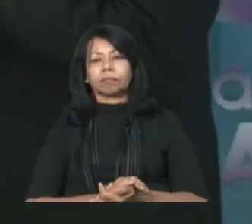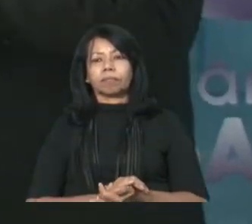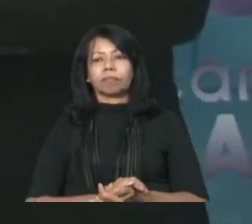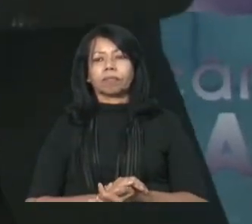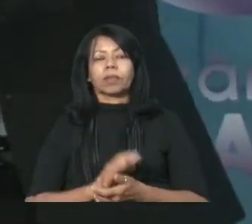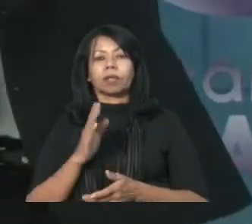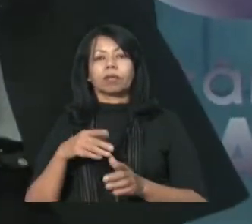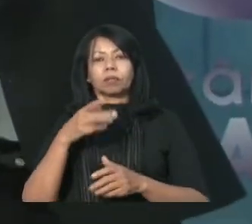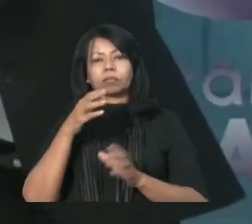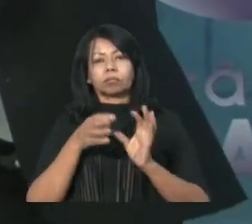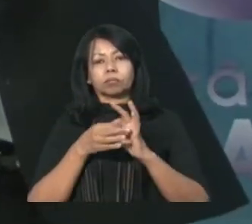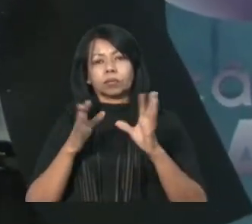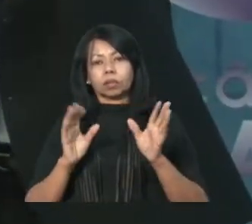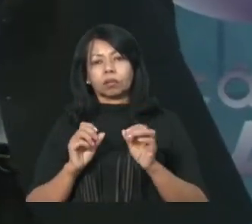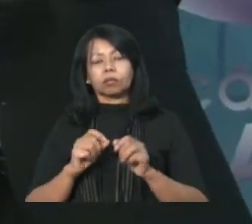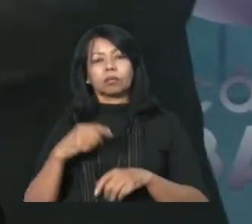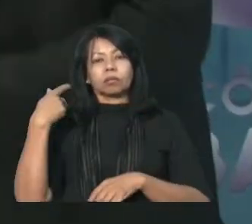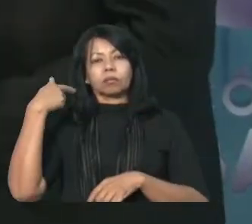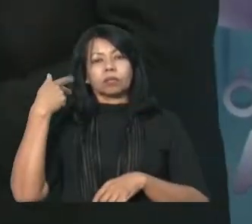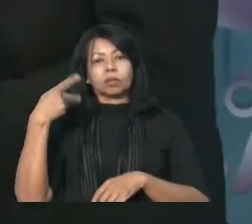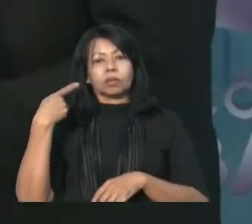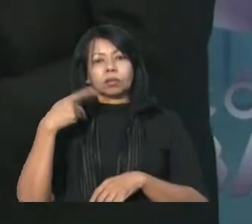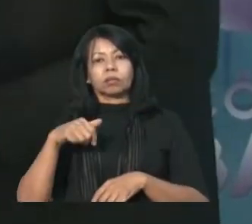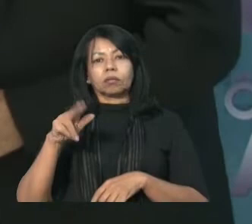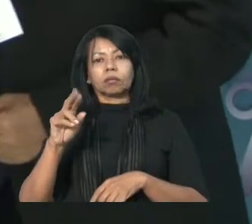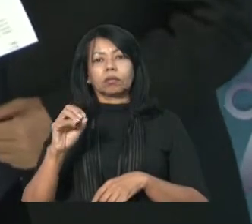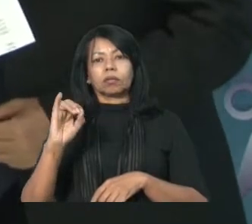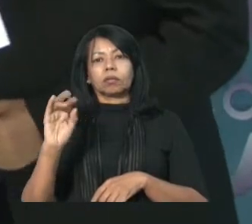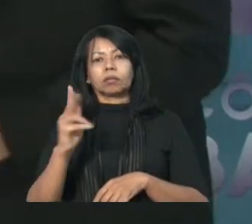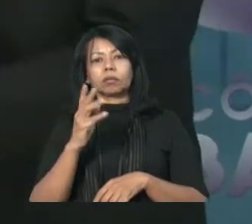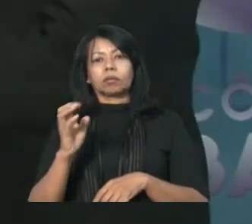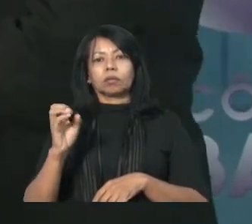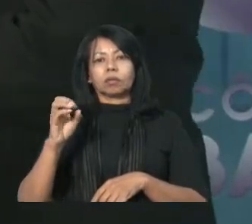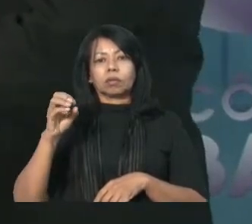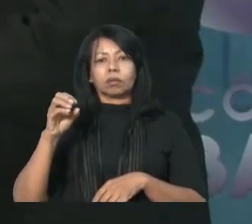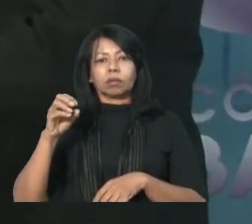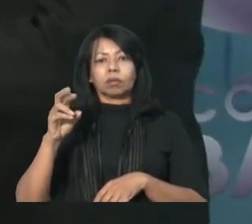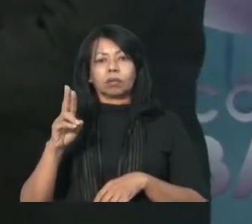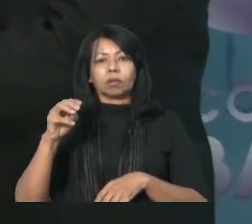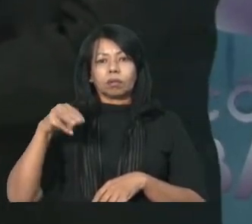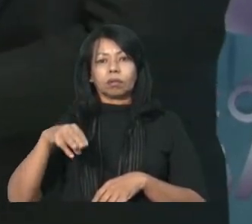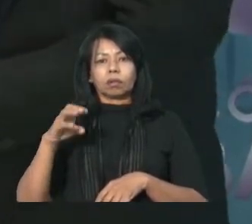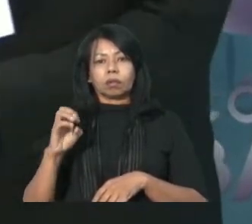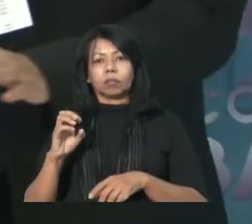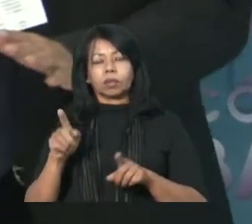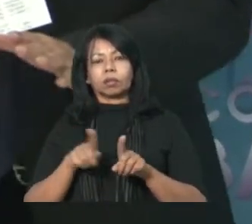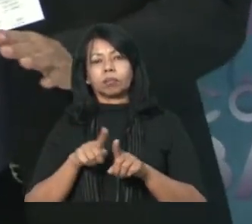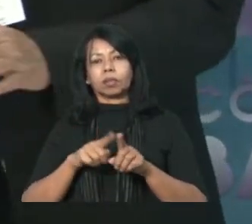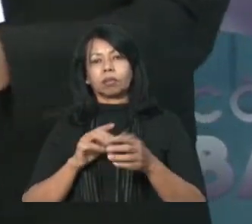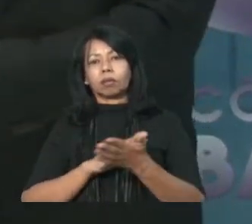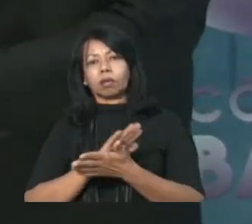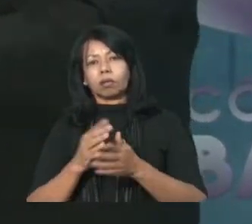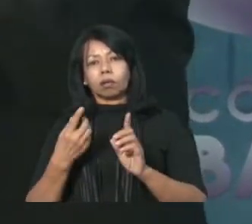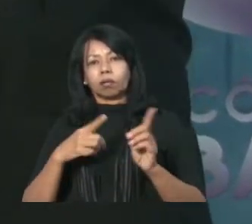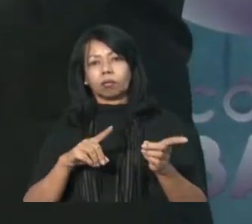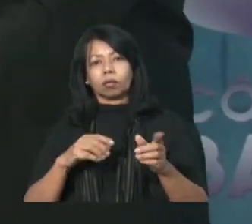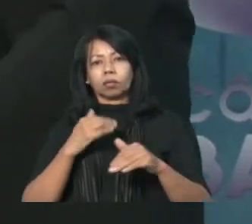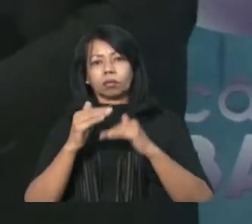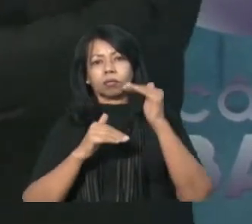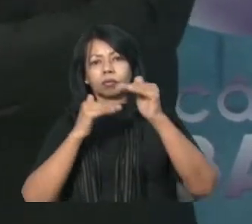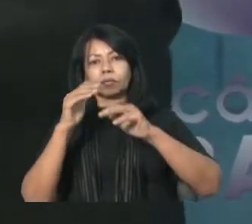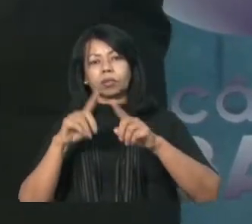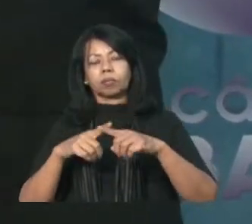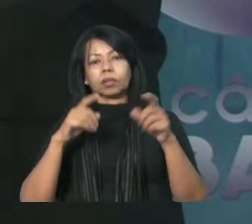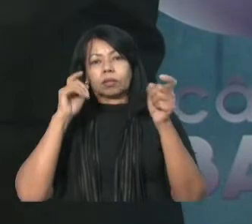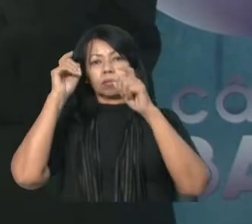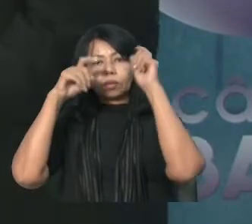o senhor já deixou bem claro Vereador Guilherme que está nos acompanhando também já disse isso aqui nada contra o desenvolvimento mas